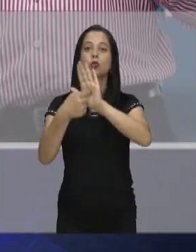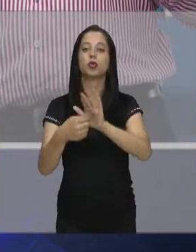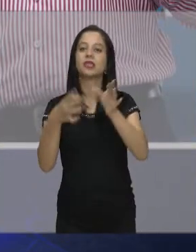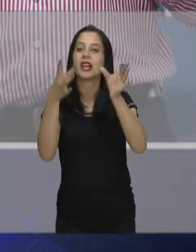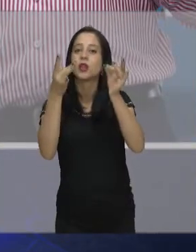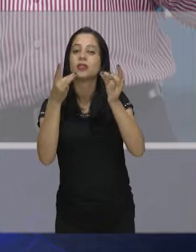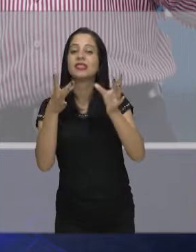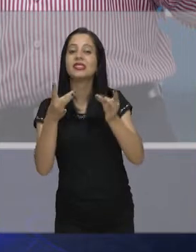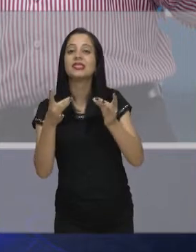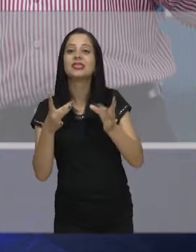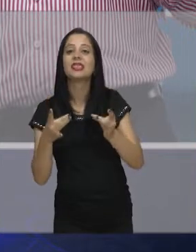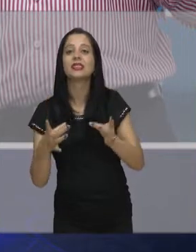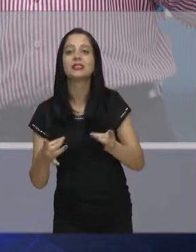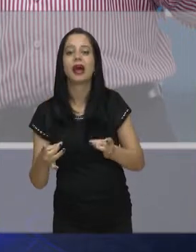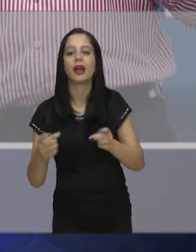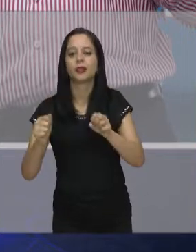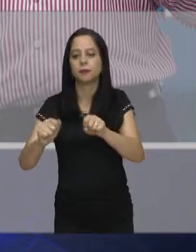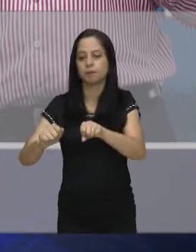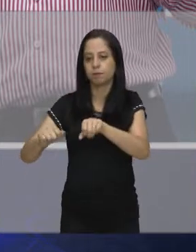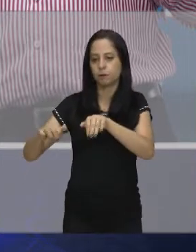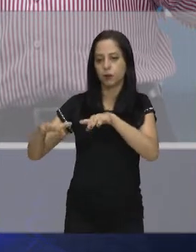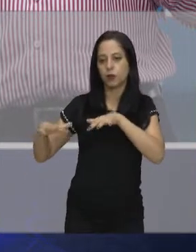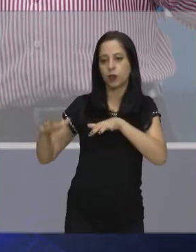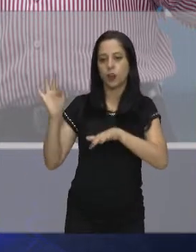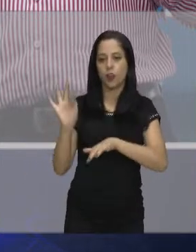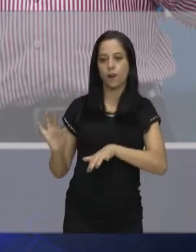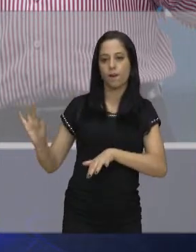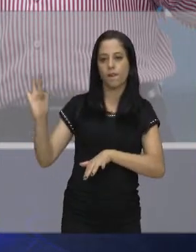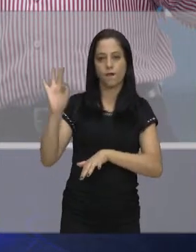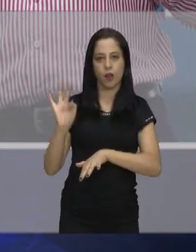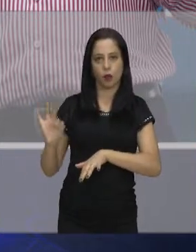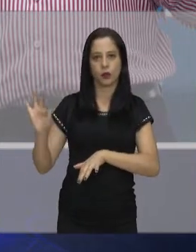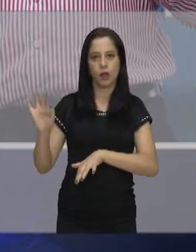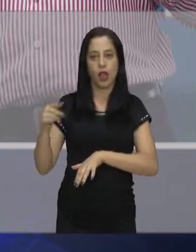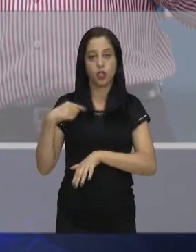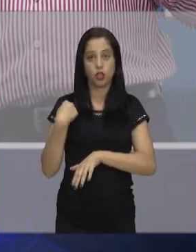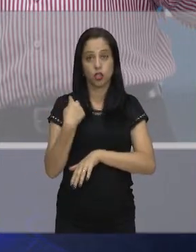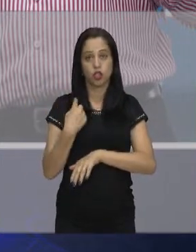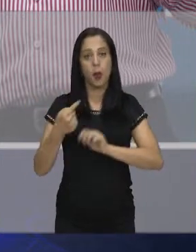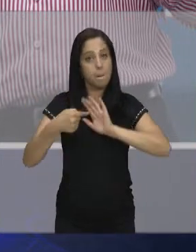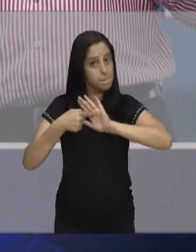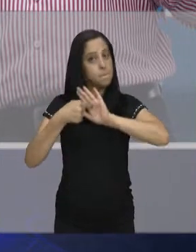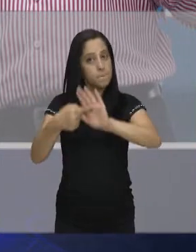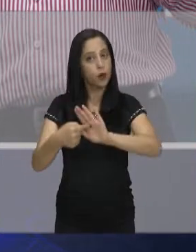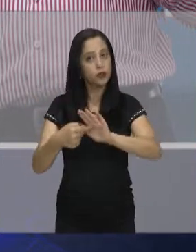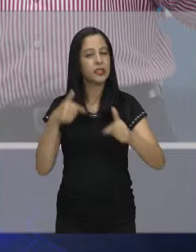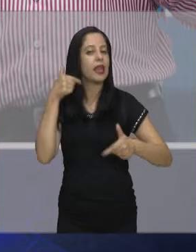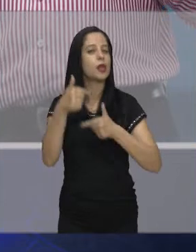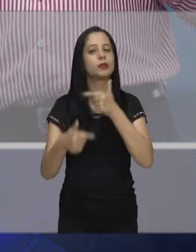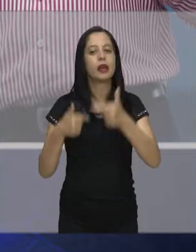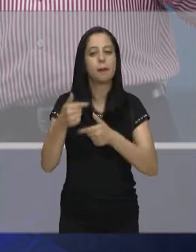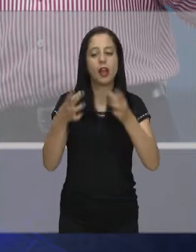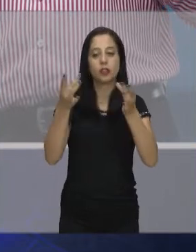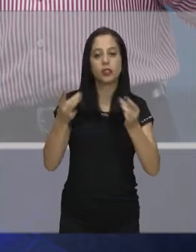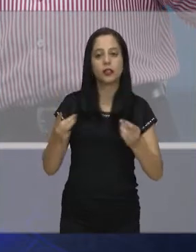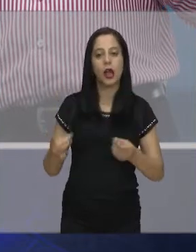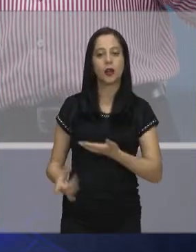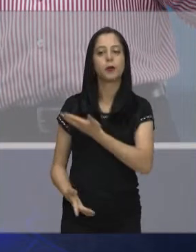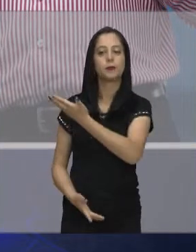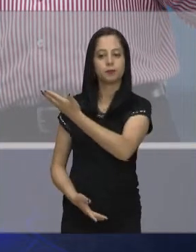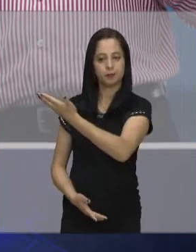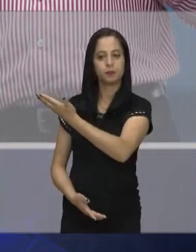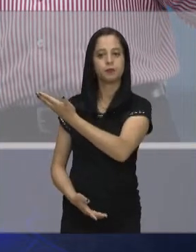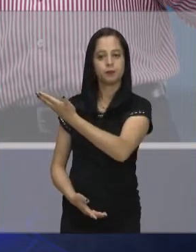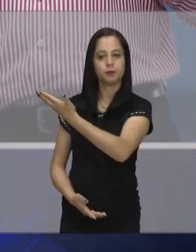da Faculdade Vanguarda e podemos mostrar o nosso trabalho, as áreas de atuação do nosso gabinete. Próximo, a